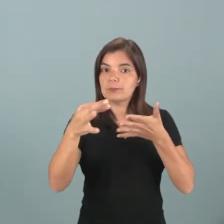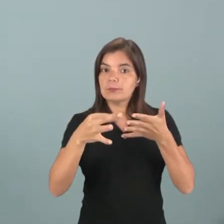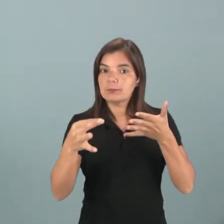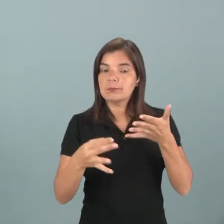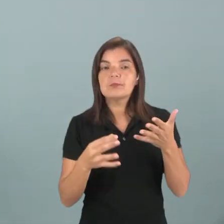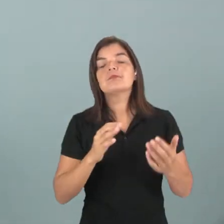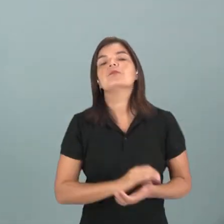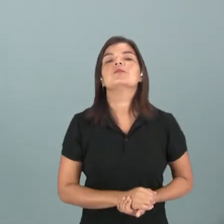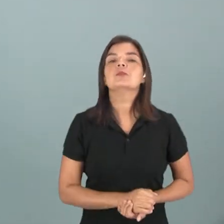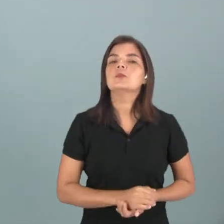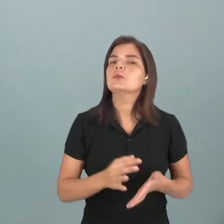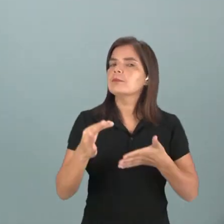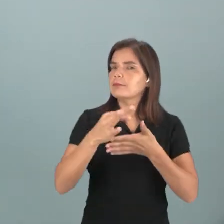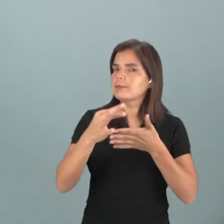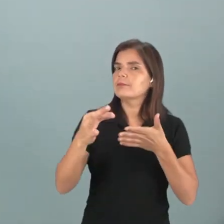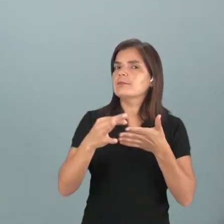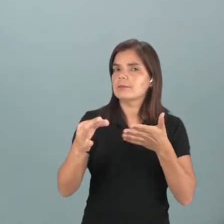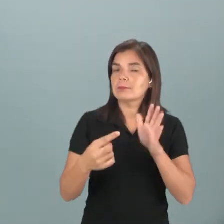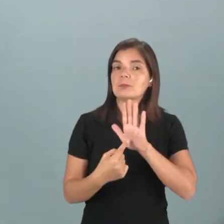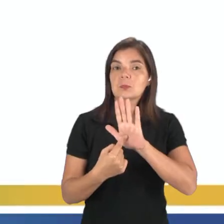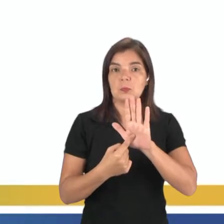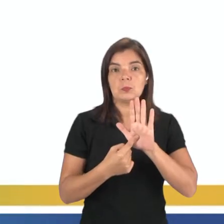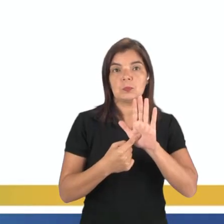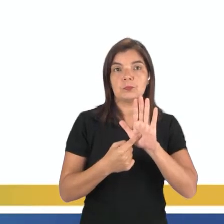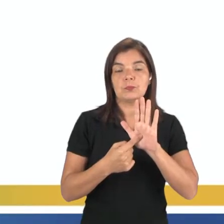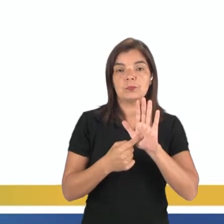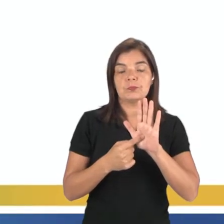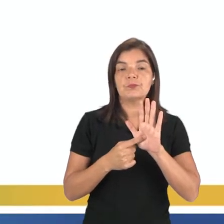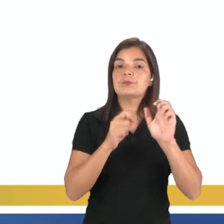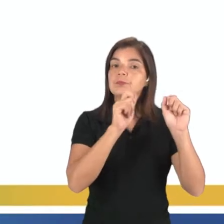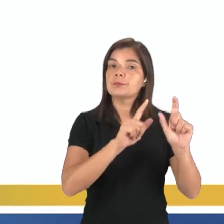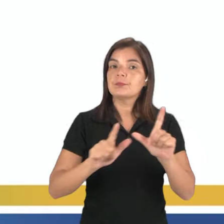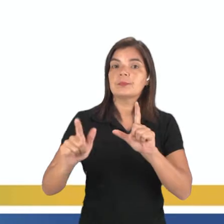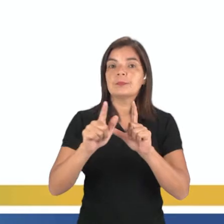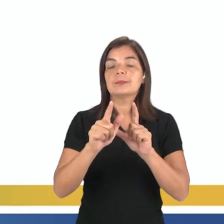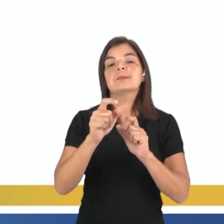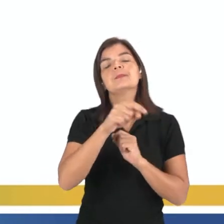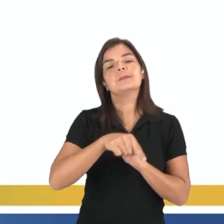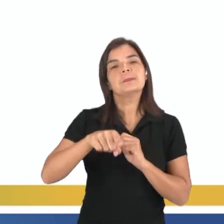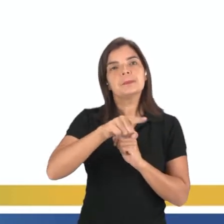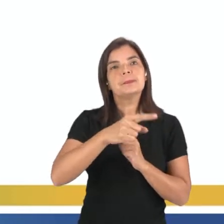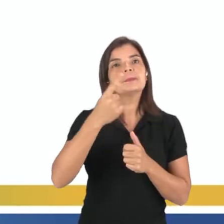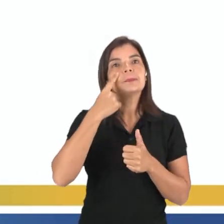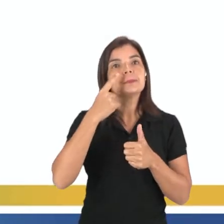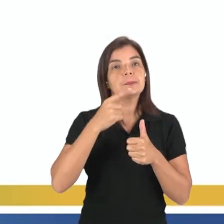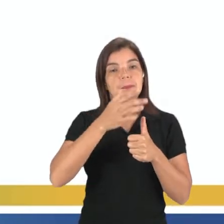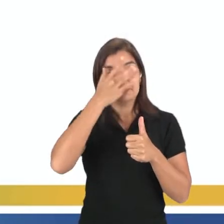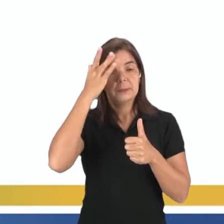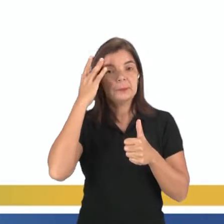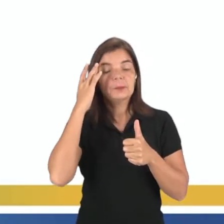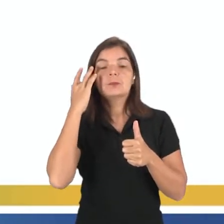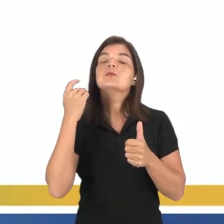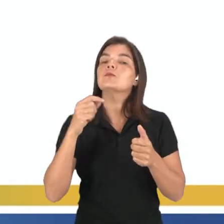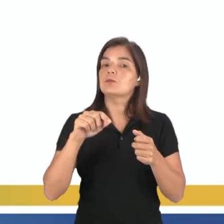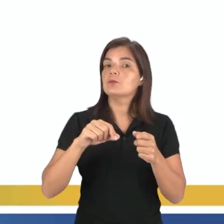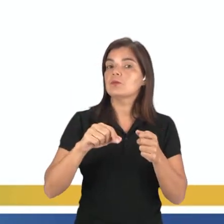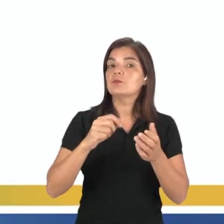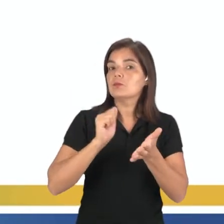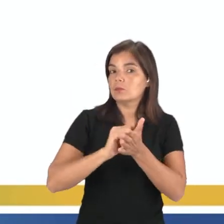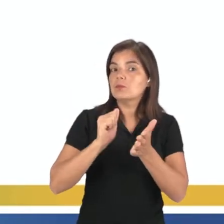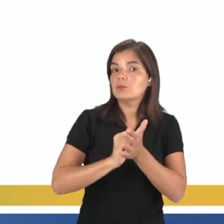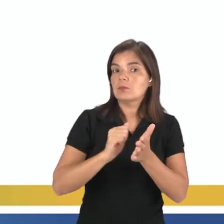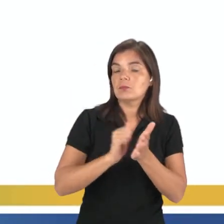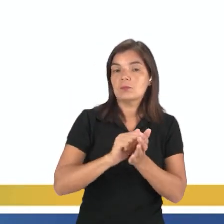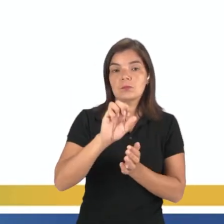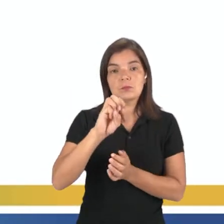elementos. Esses elementos estão aparecendo no quadro, no slide para vocês. Nós temos o emissor, aquele que